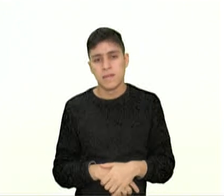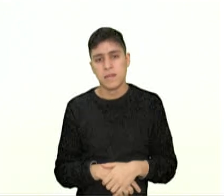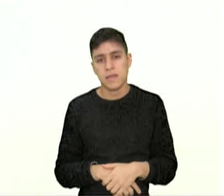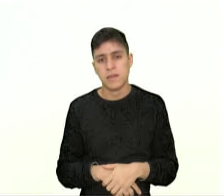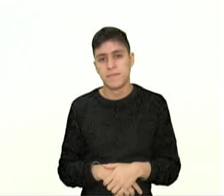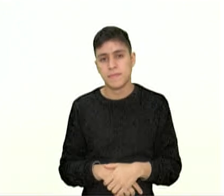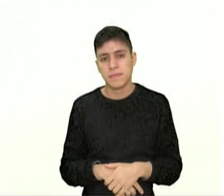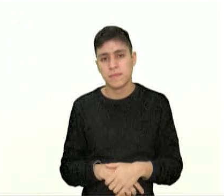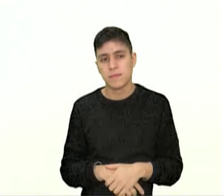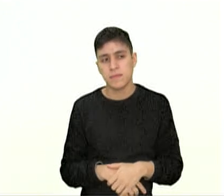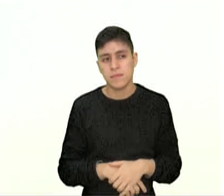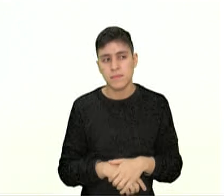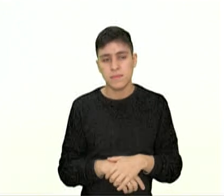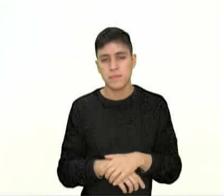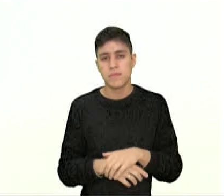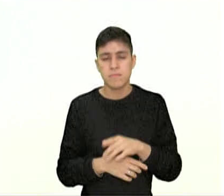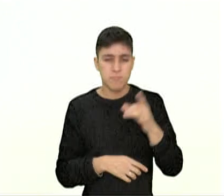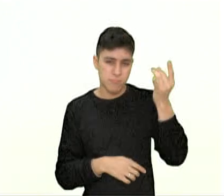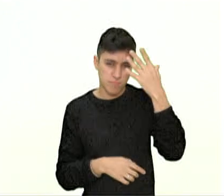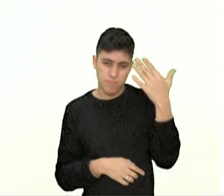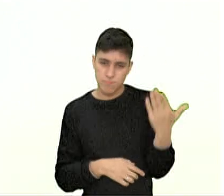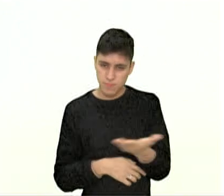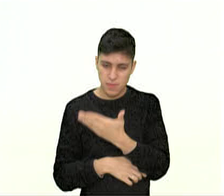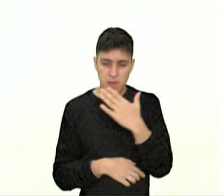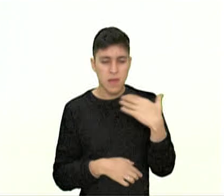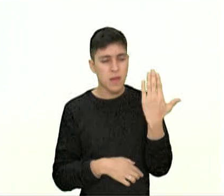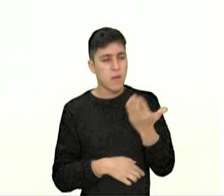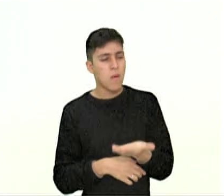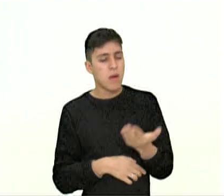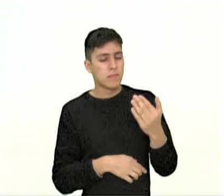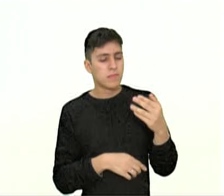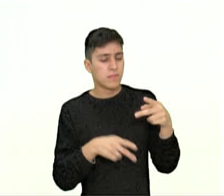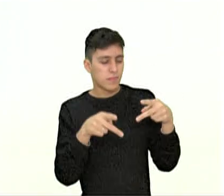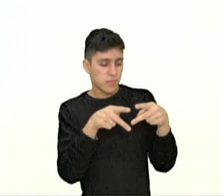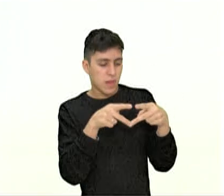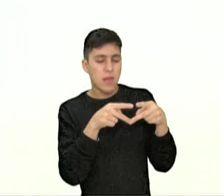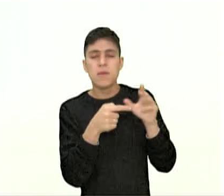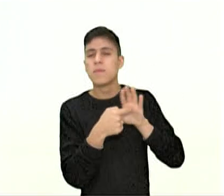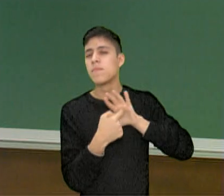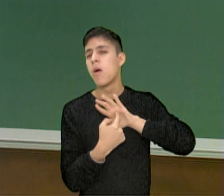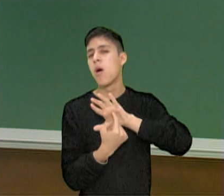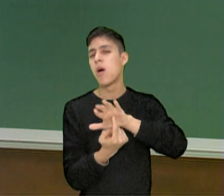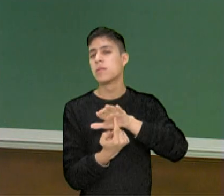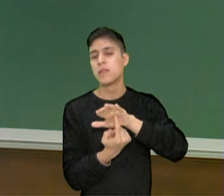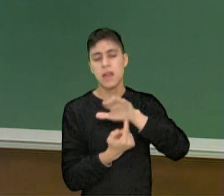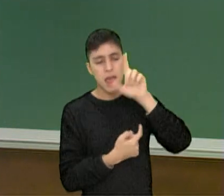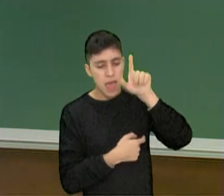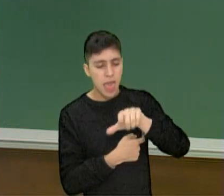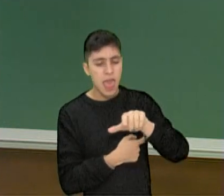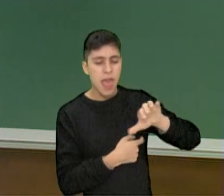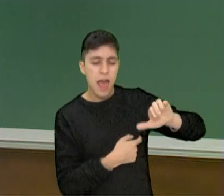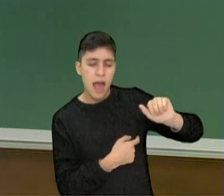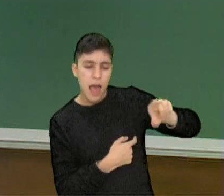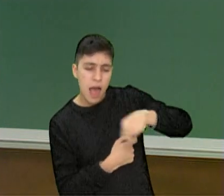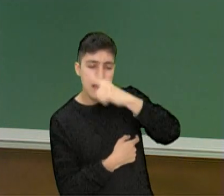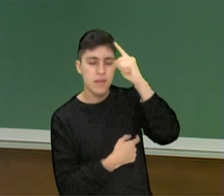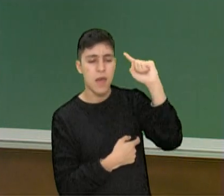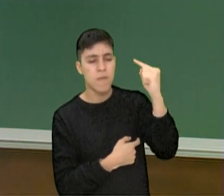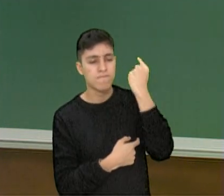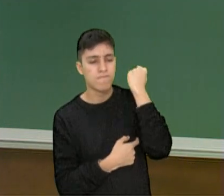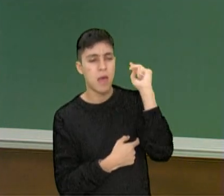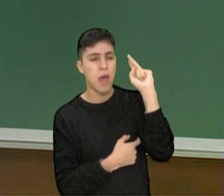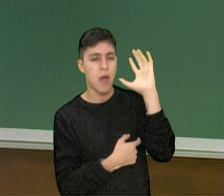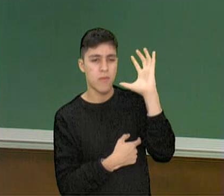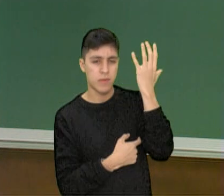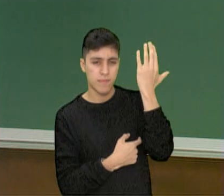ação no passado. Muito fácil. Qual dessas alternativas aqui apresenta uma ação que ocorreu no passado? Letra